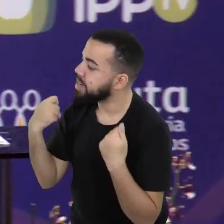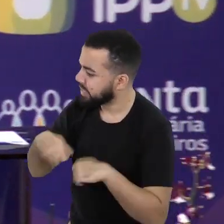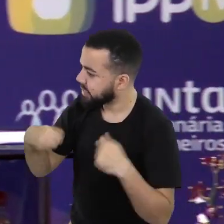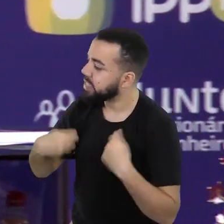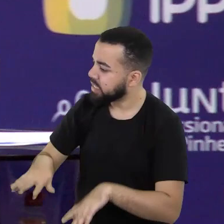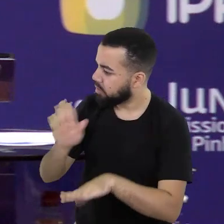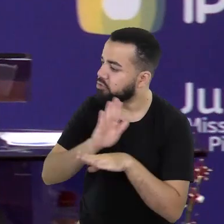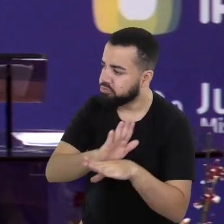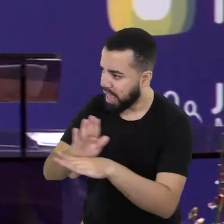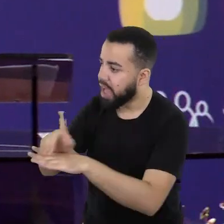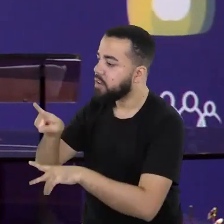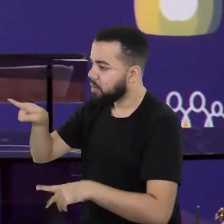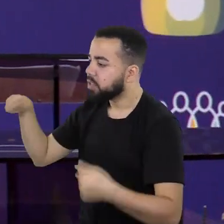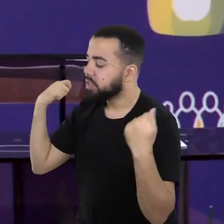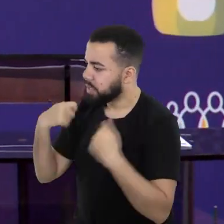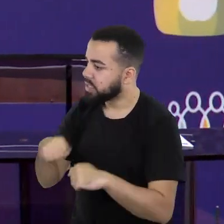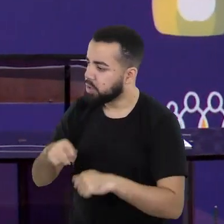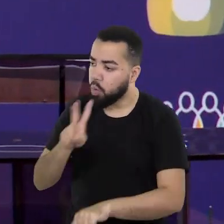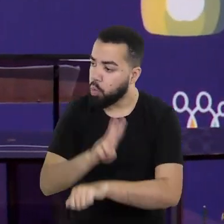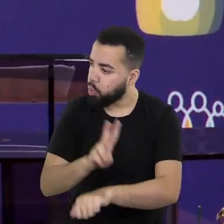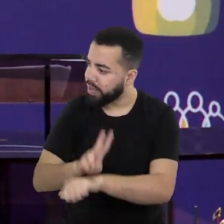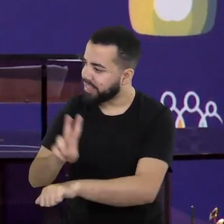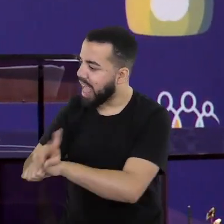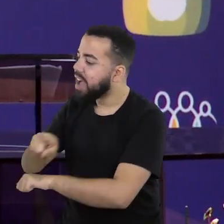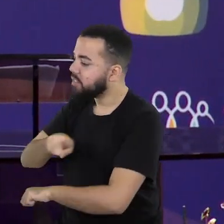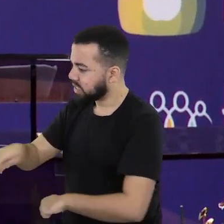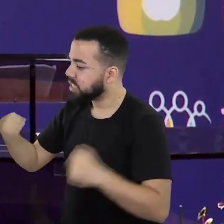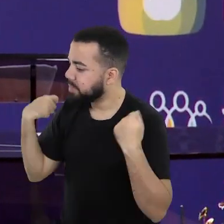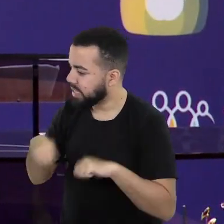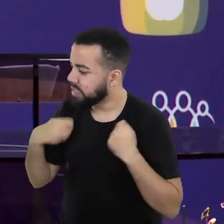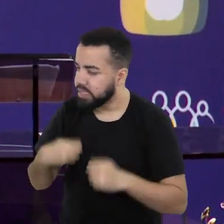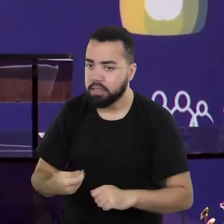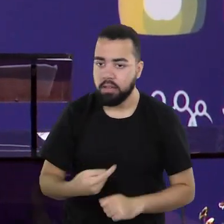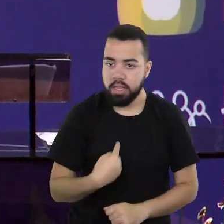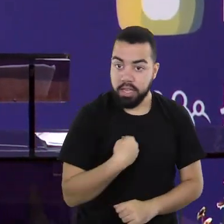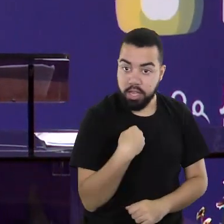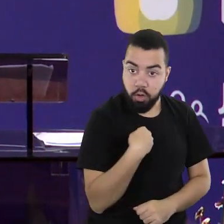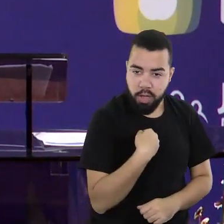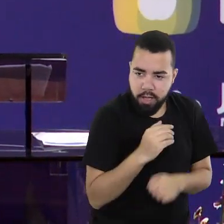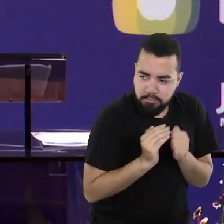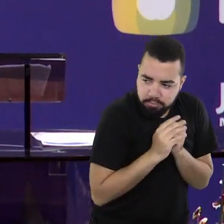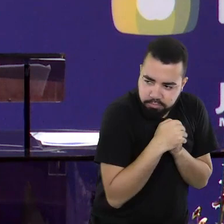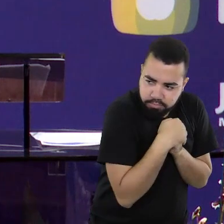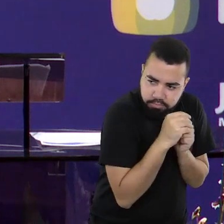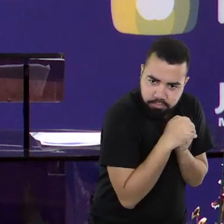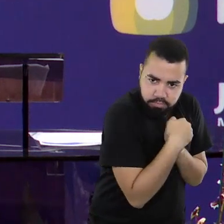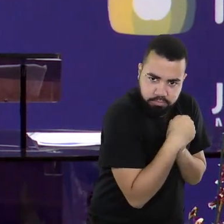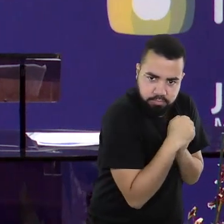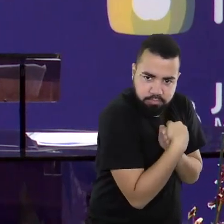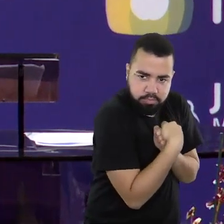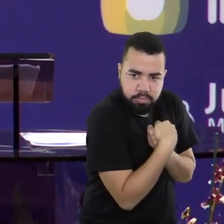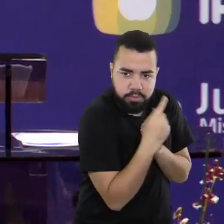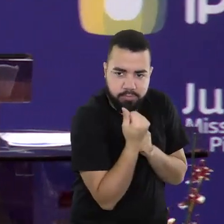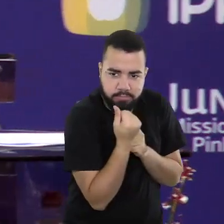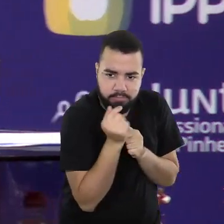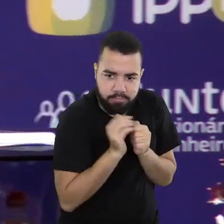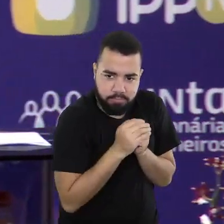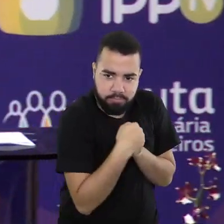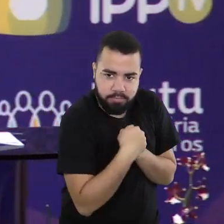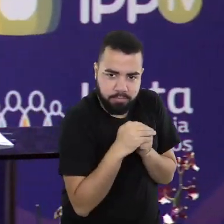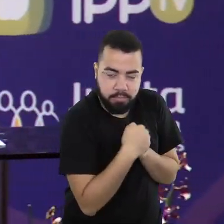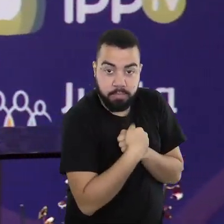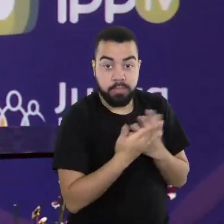outro. Que o outro gaste dinheiro com o outro. E é tão interessante porque a igreja